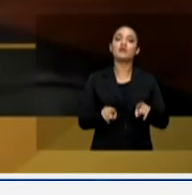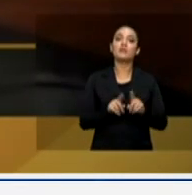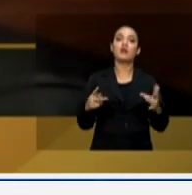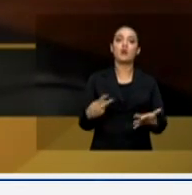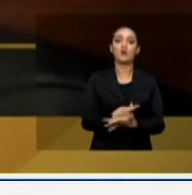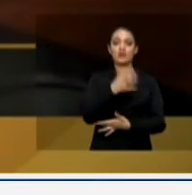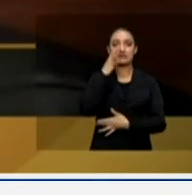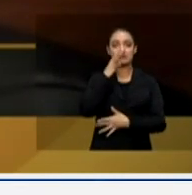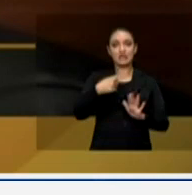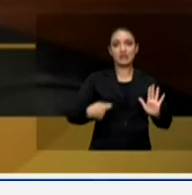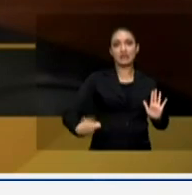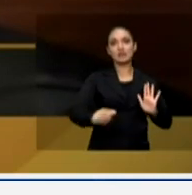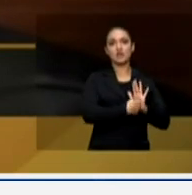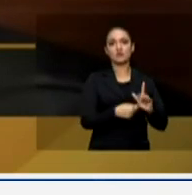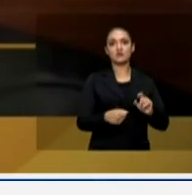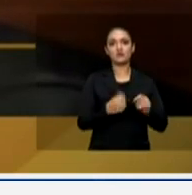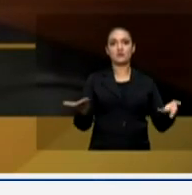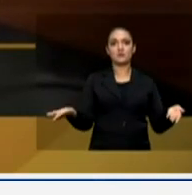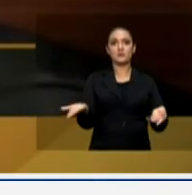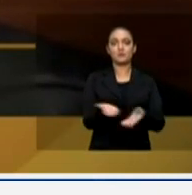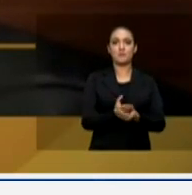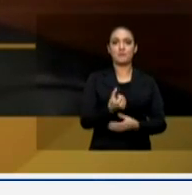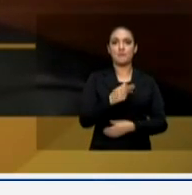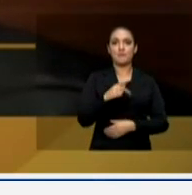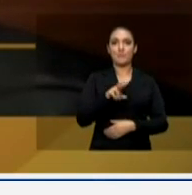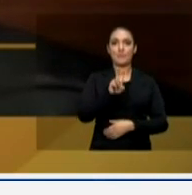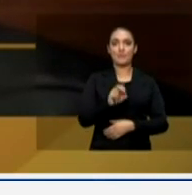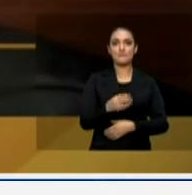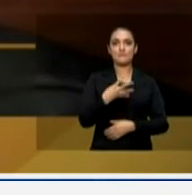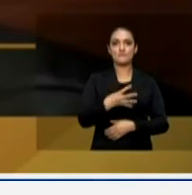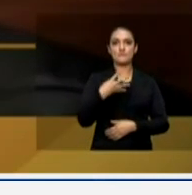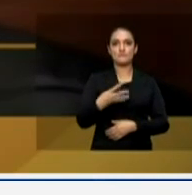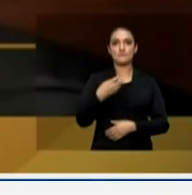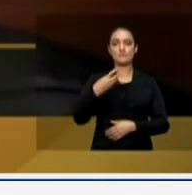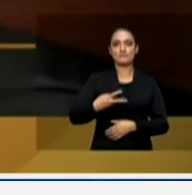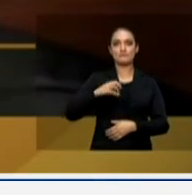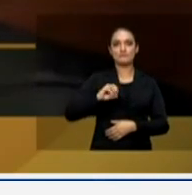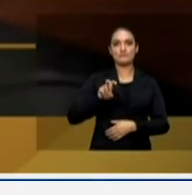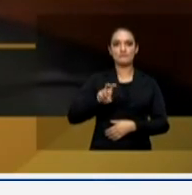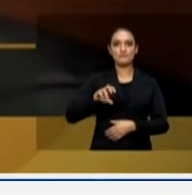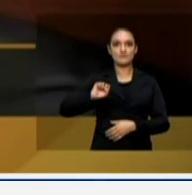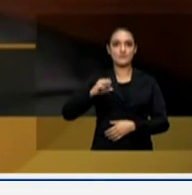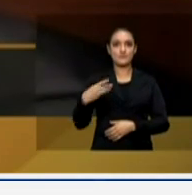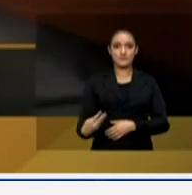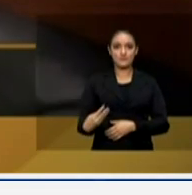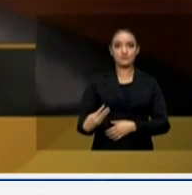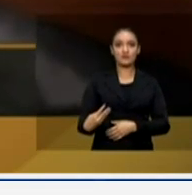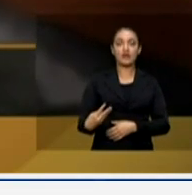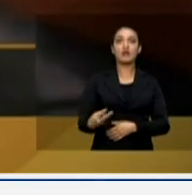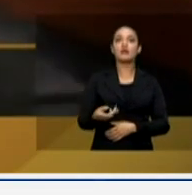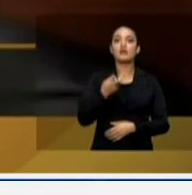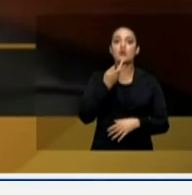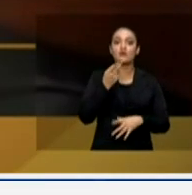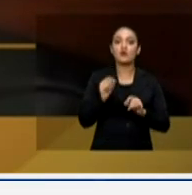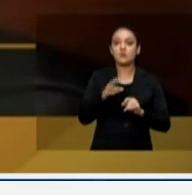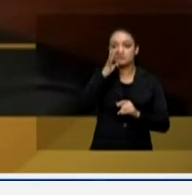há ou não acerto na decisão do ministro Fachin, se de fato os processos devem seguir para